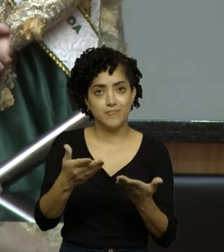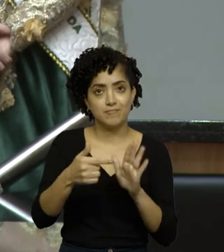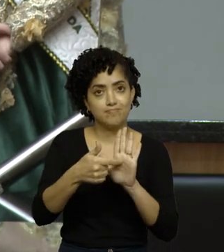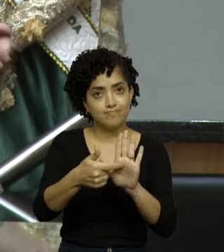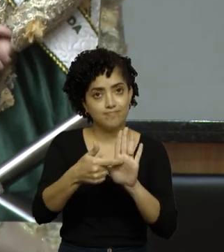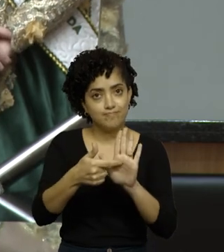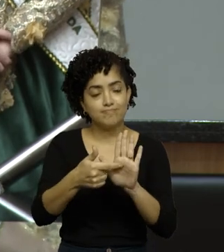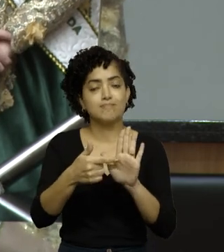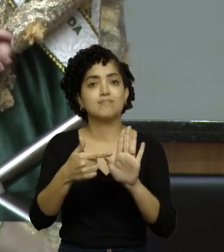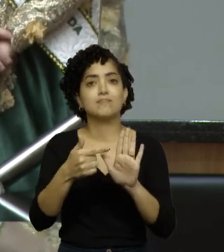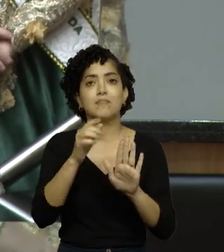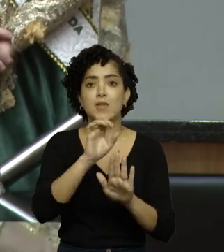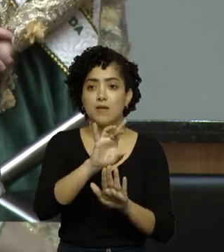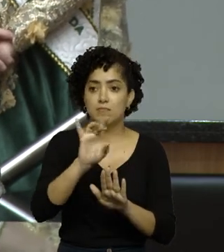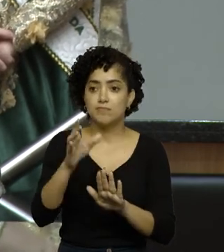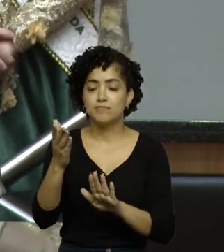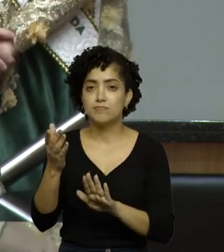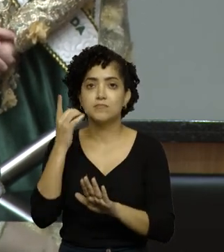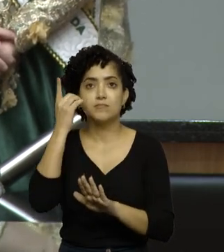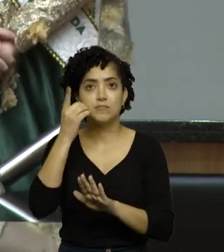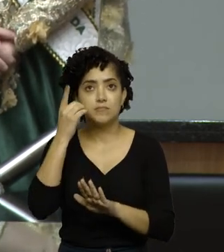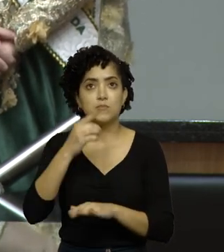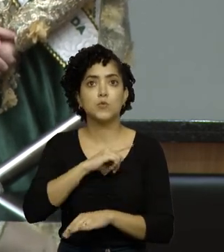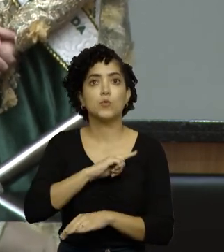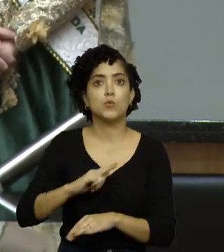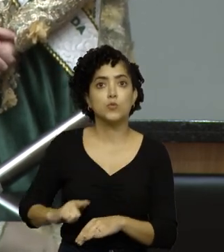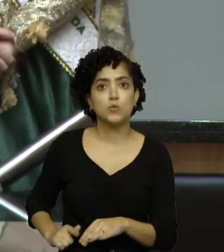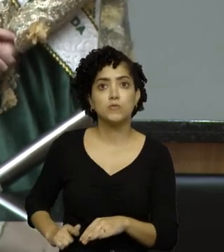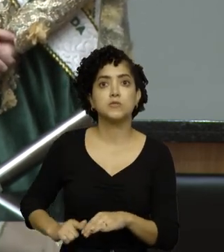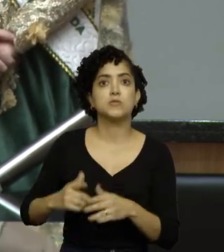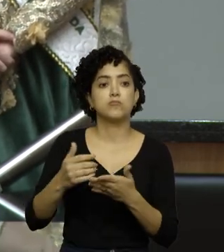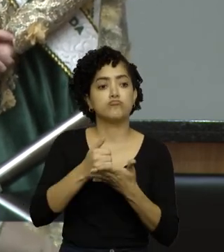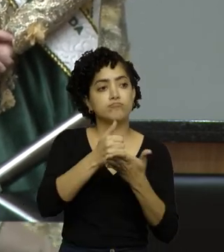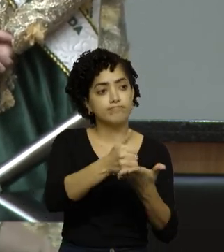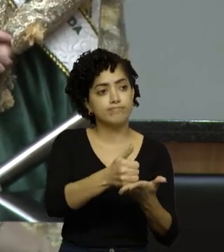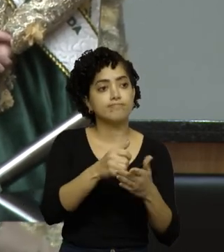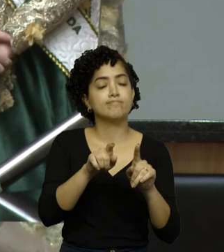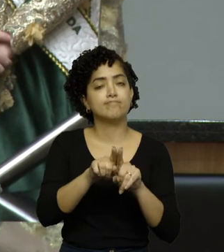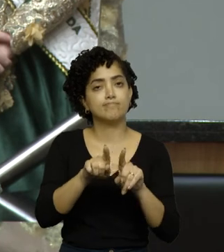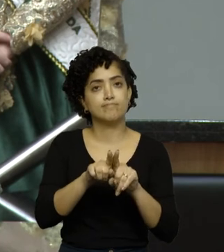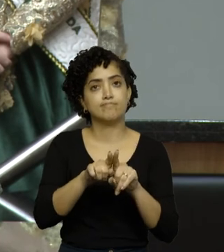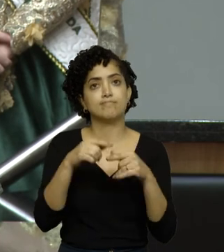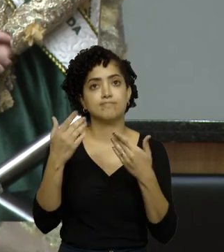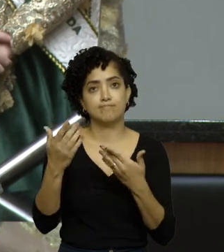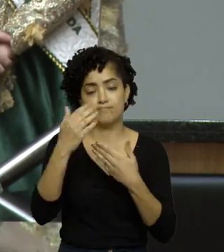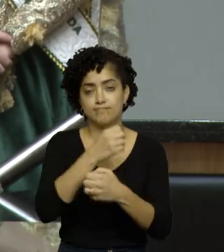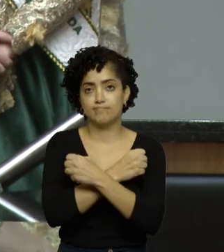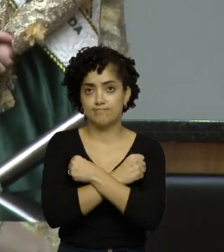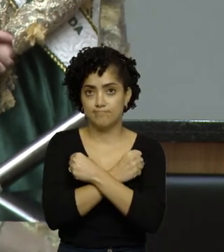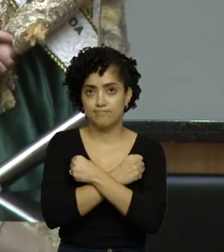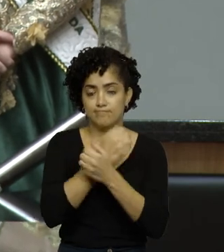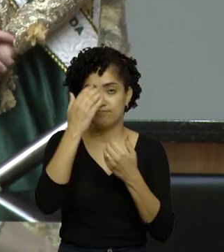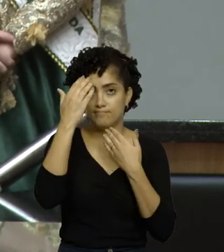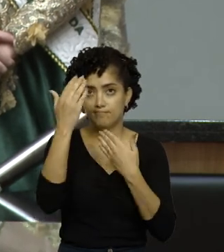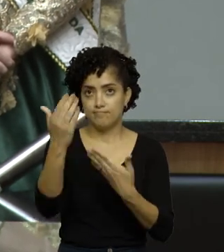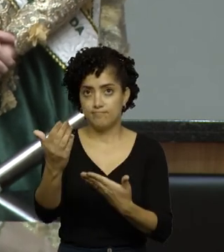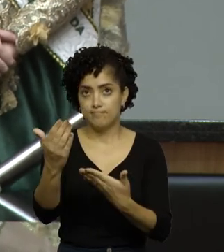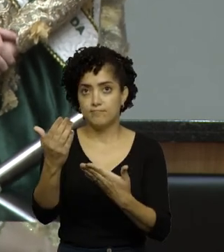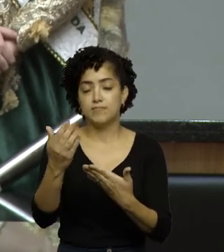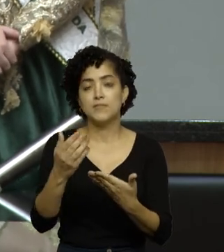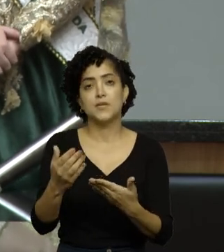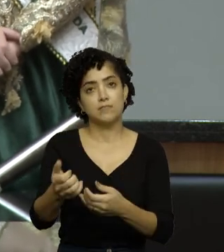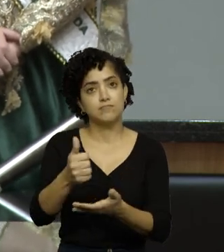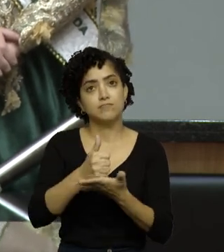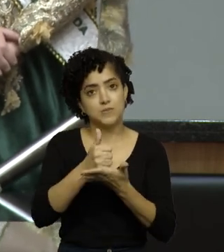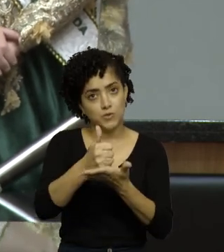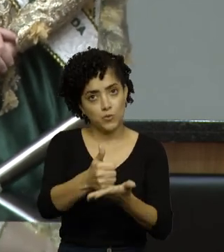a cada deputado, ao governador, que está nos dando um apoio muito forte. Então, fica nosso abraço, nossa gratidão, e conte conosco lá no